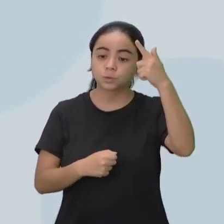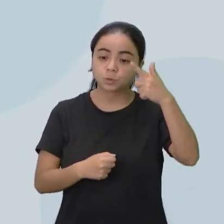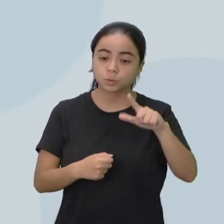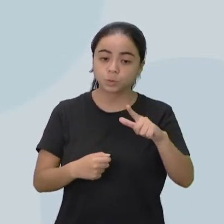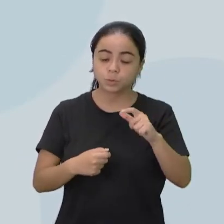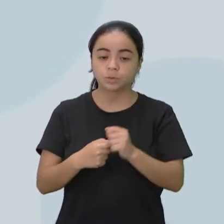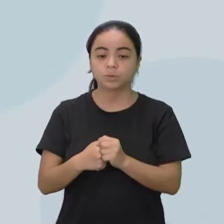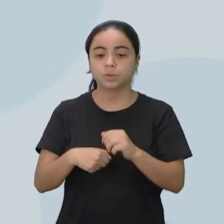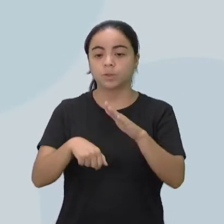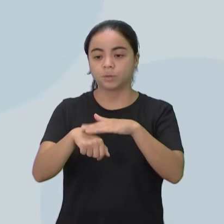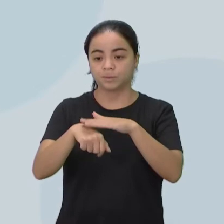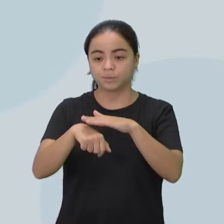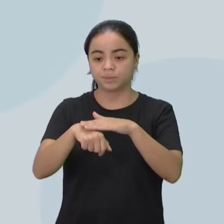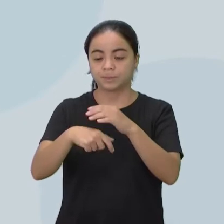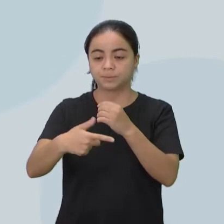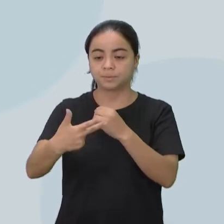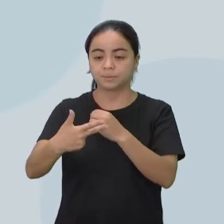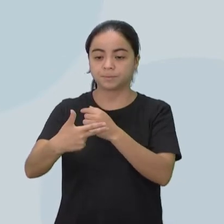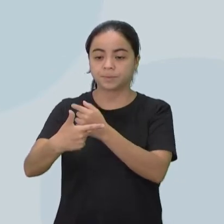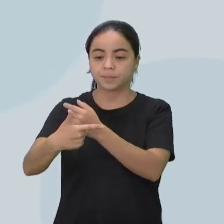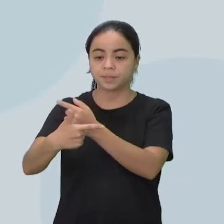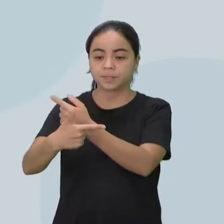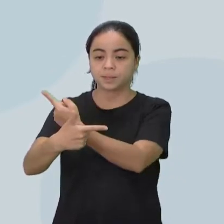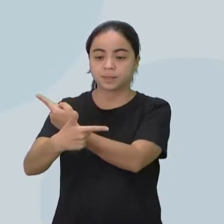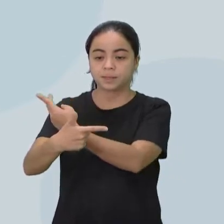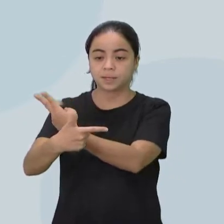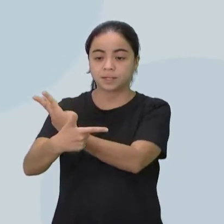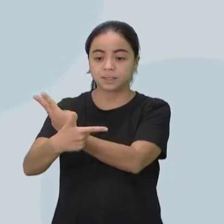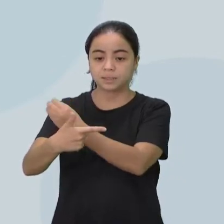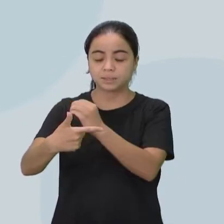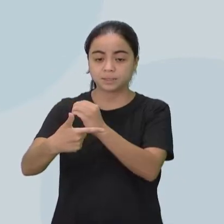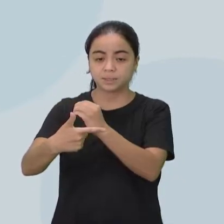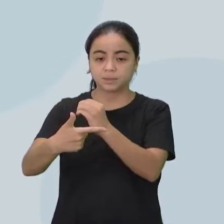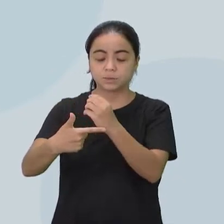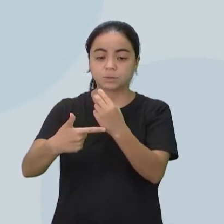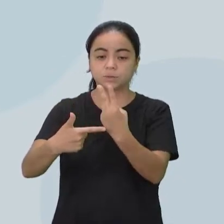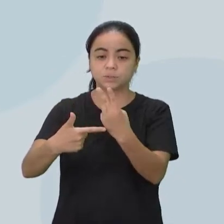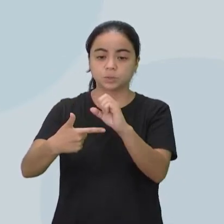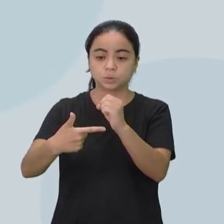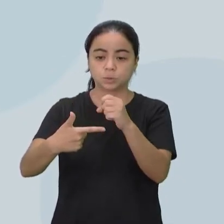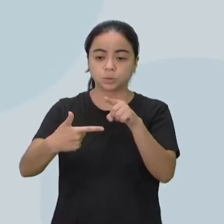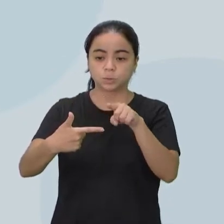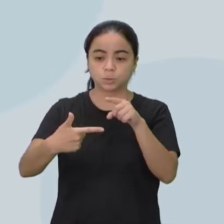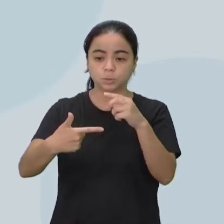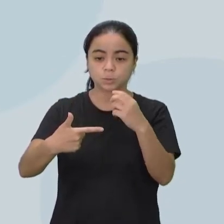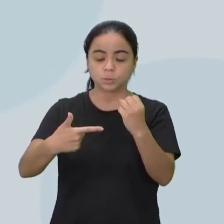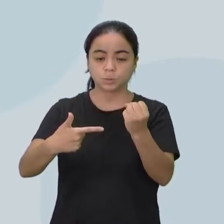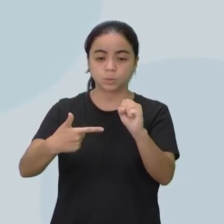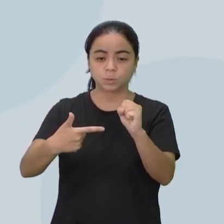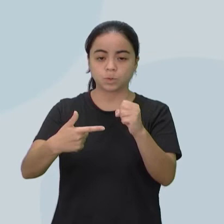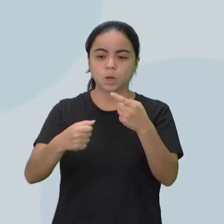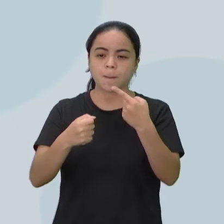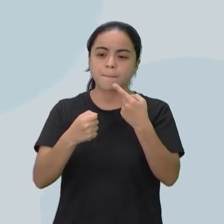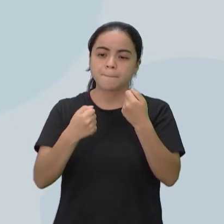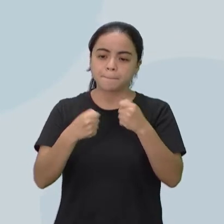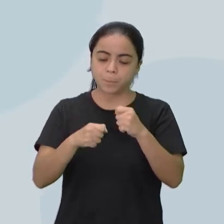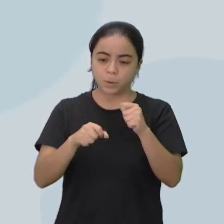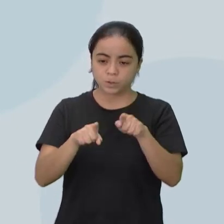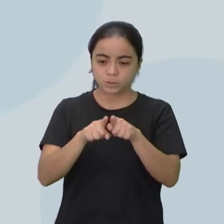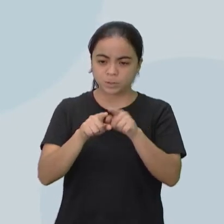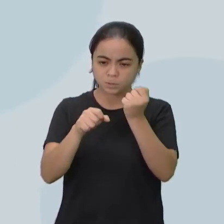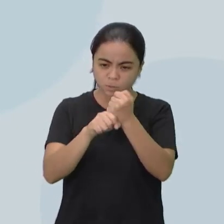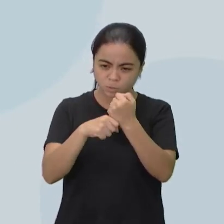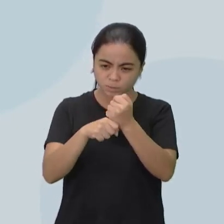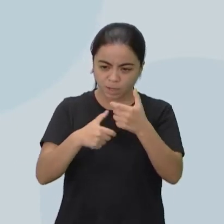vez aqui. 300 dividido por 28,8, ó. Você pode fazer numa calculadora, tá bom?